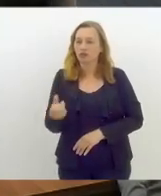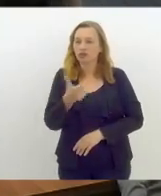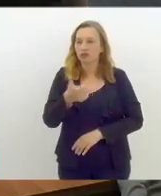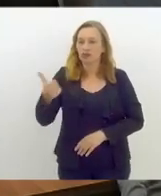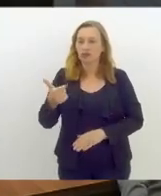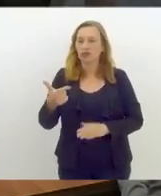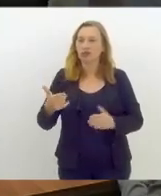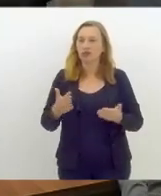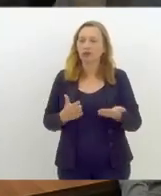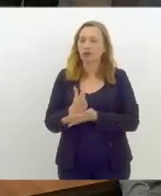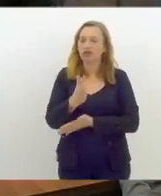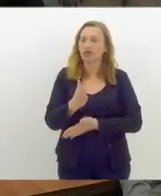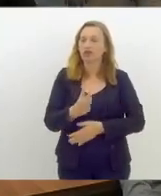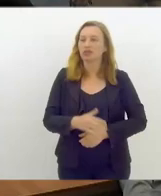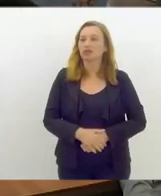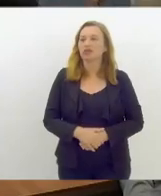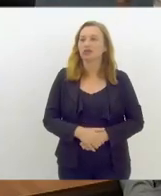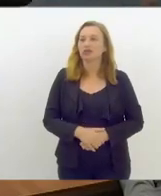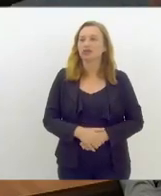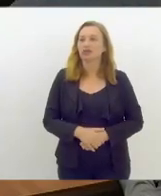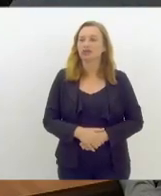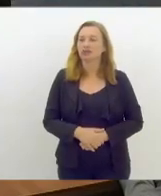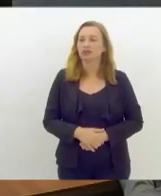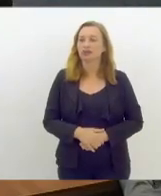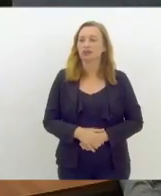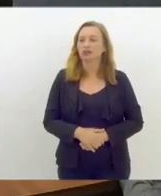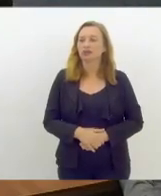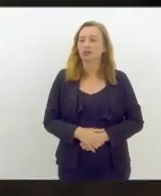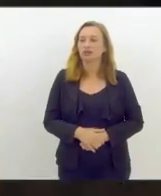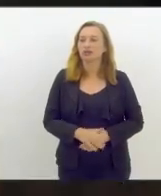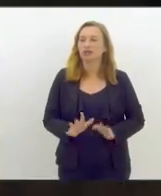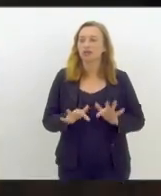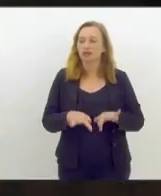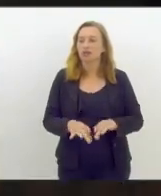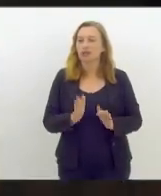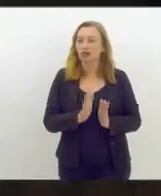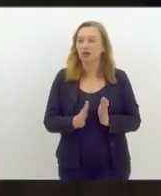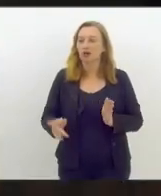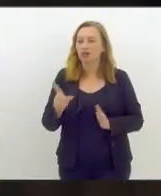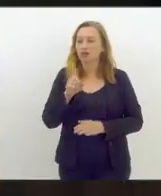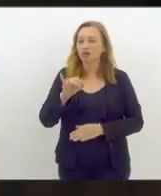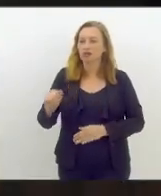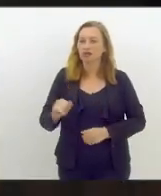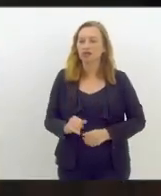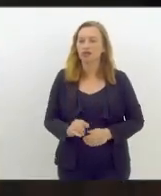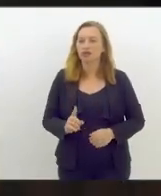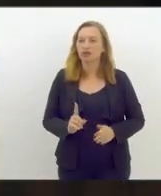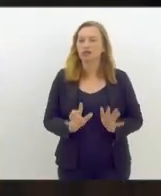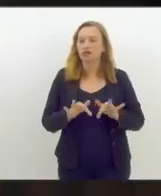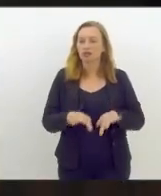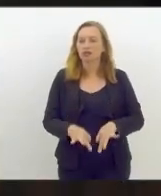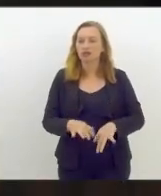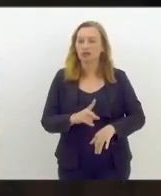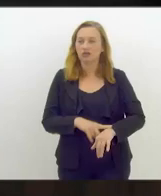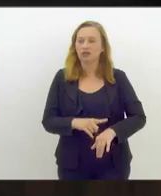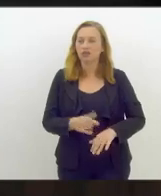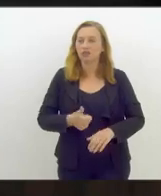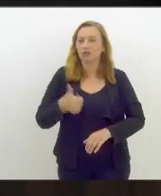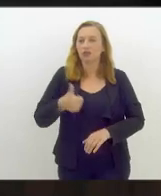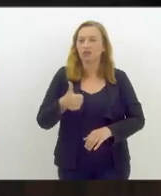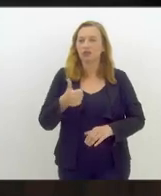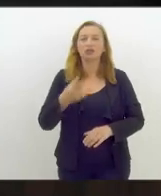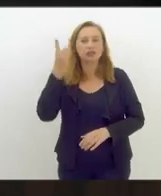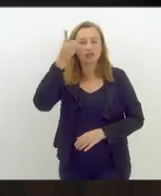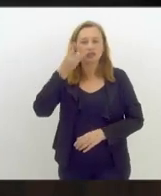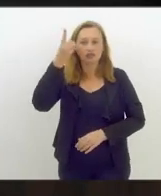que aprovam a discussão, aprovado. Está encerrada a ordem do dia. Passa-se ao expediente final. O primeiro orador inscrito é o